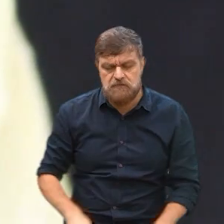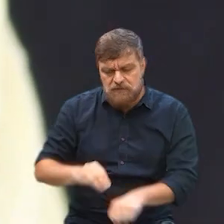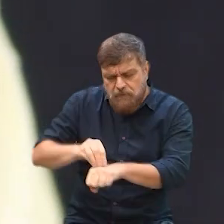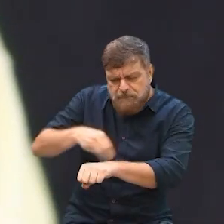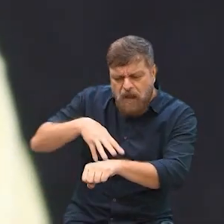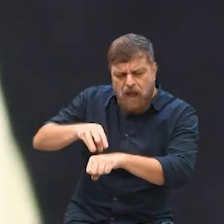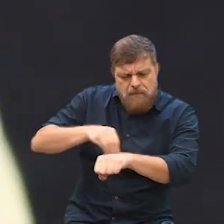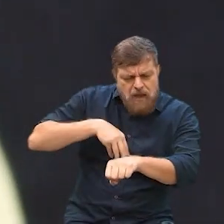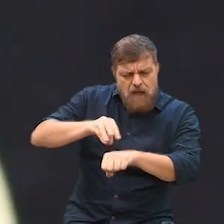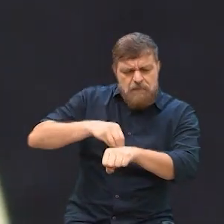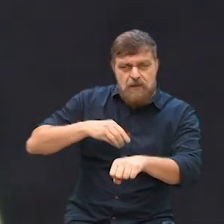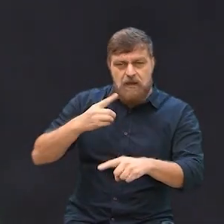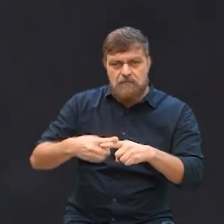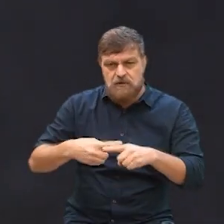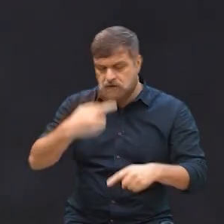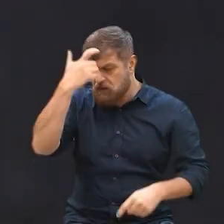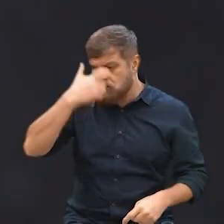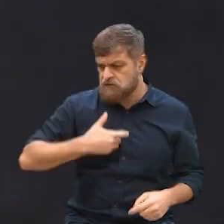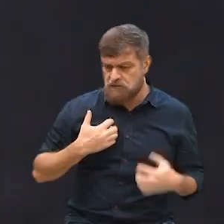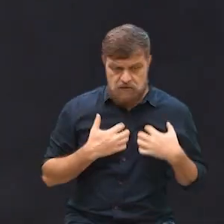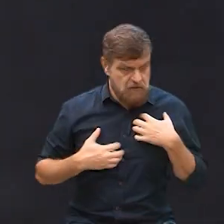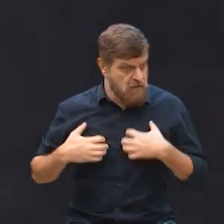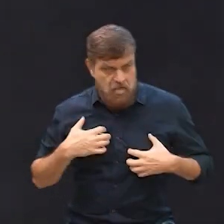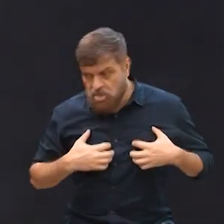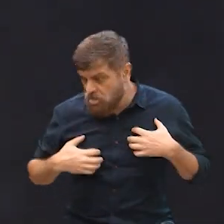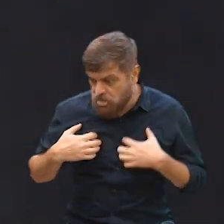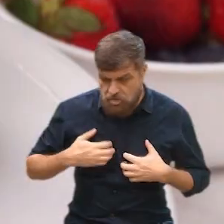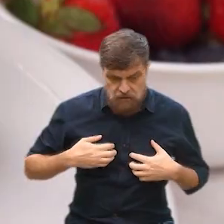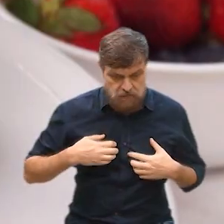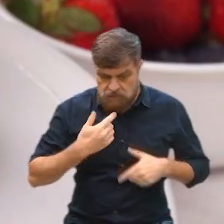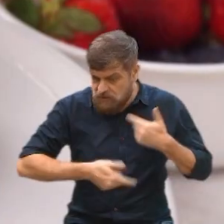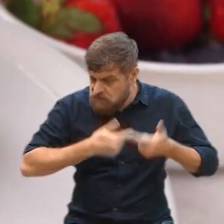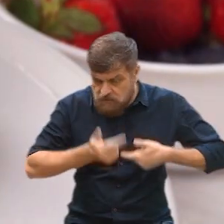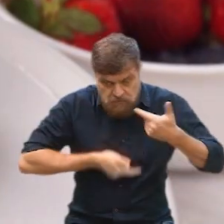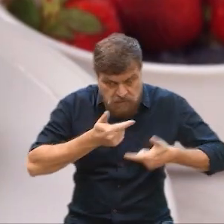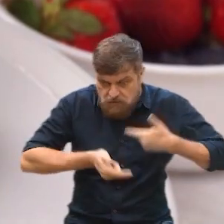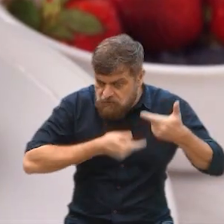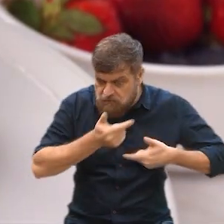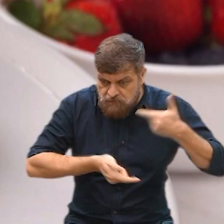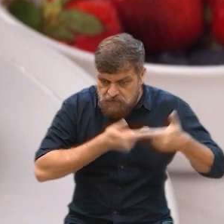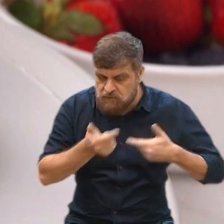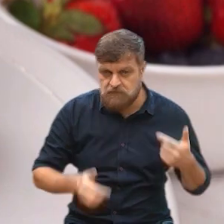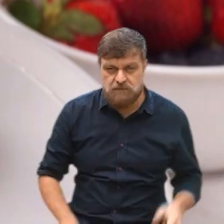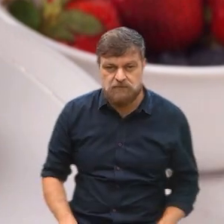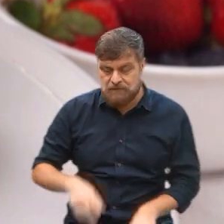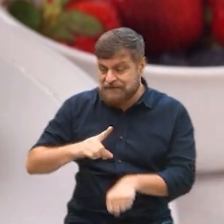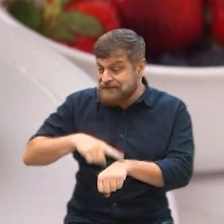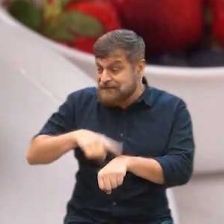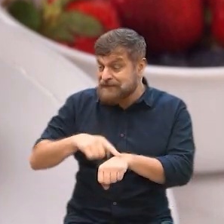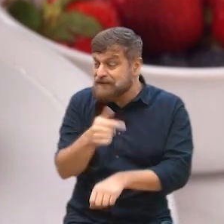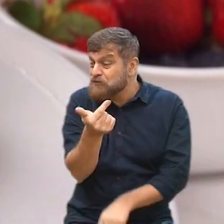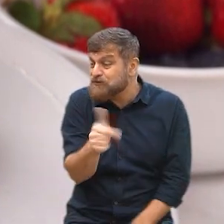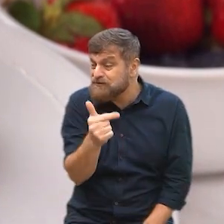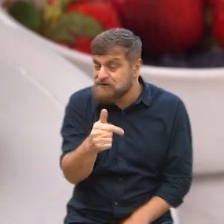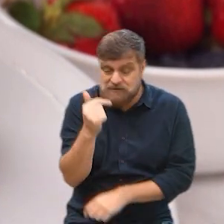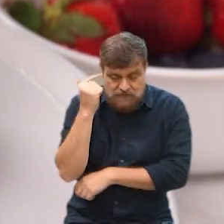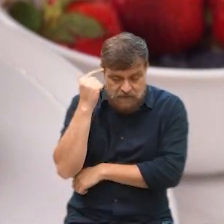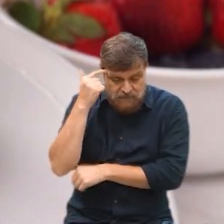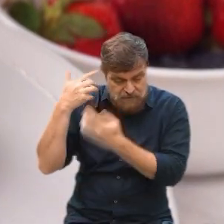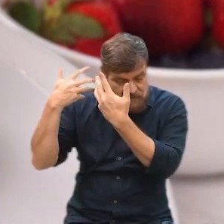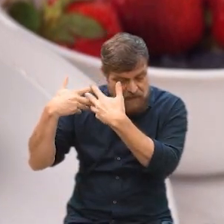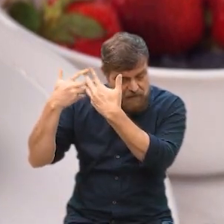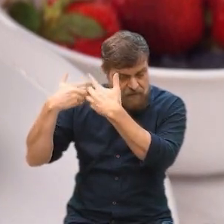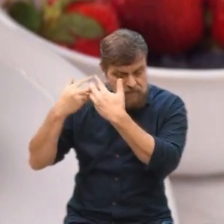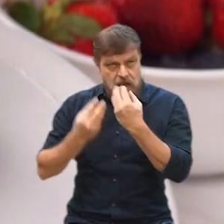assim, porque eu tava muito no automático, sabe, Mirna? E aí eu não tava tendo tempo para pensar no